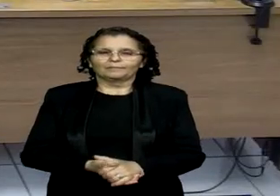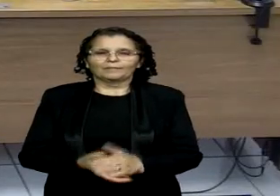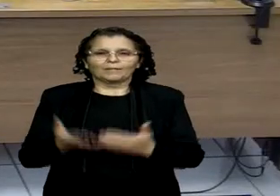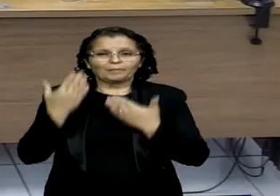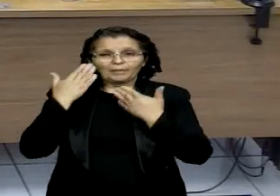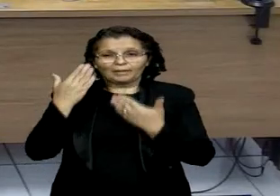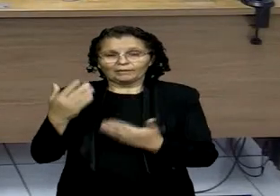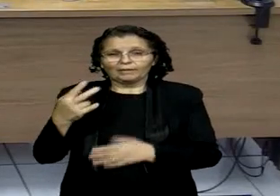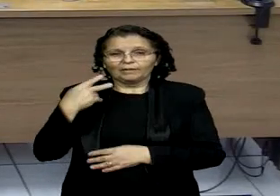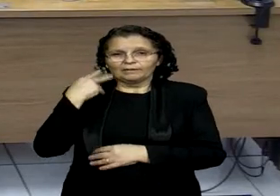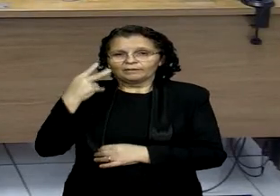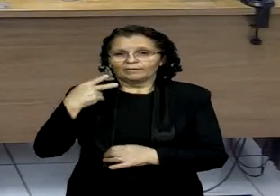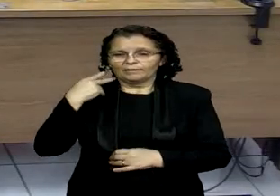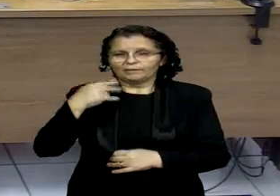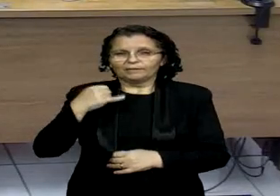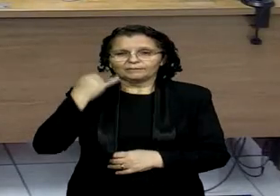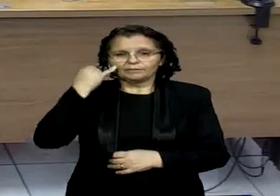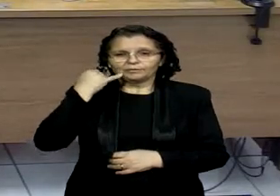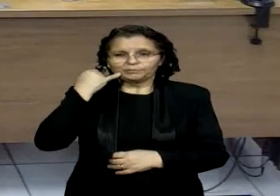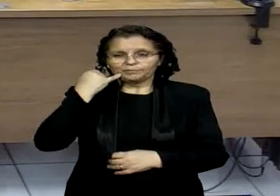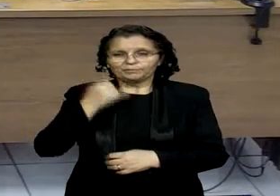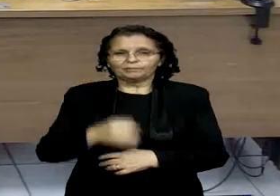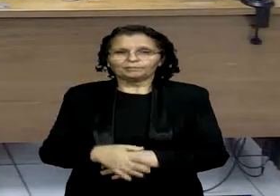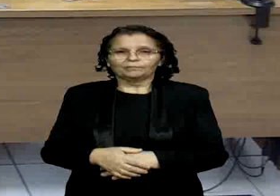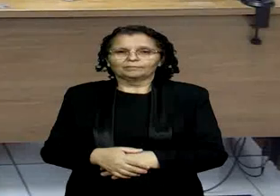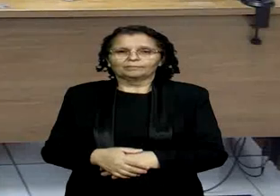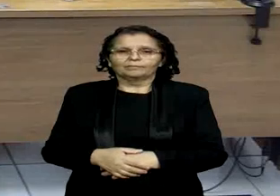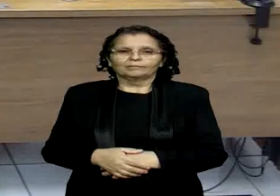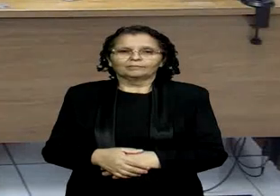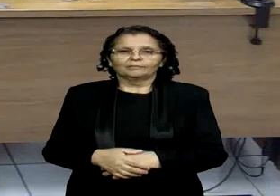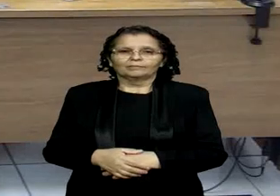Obrigado, nobre vereadora Juliana Dativoz.